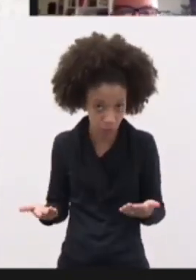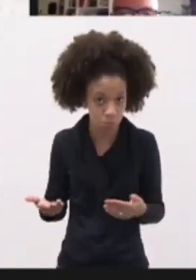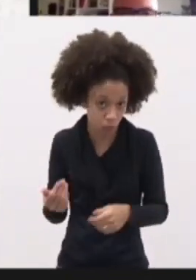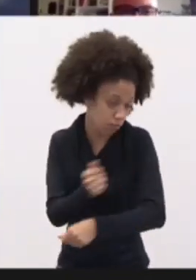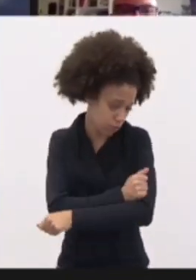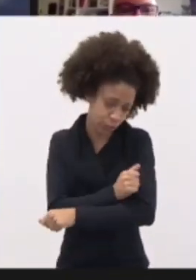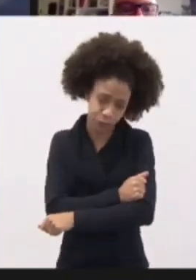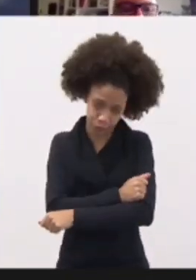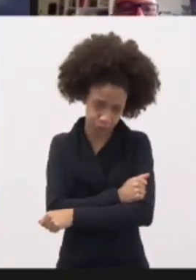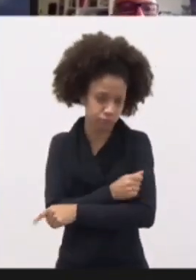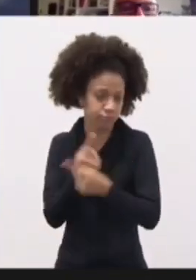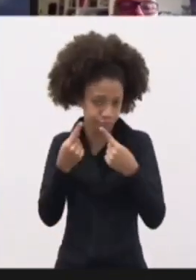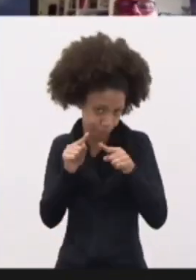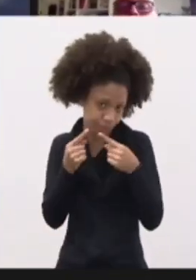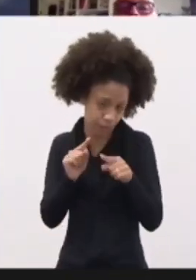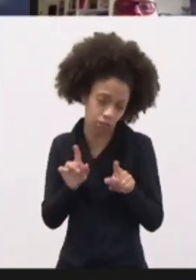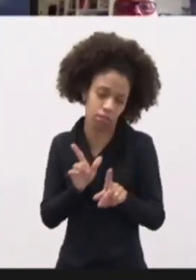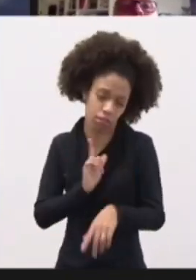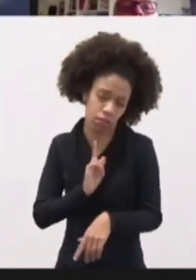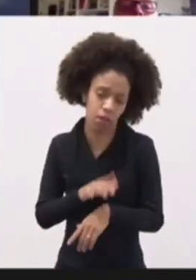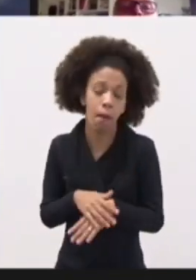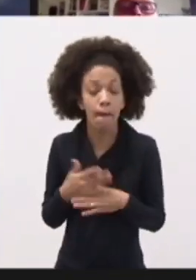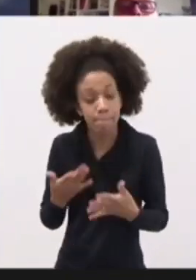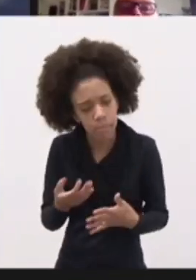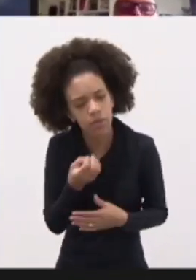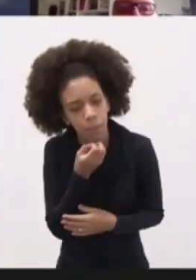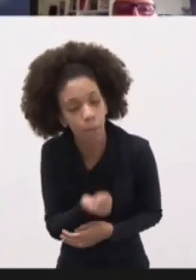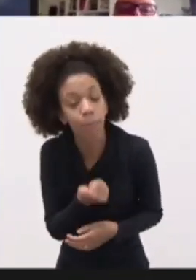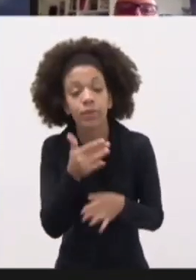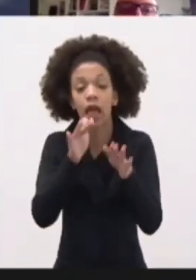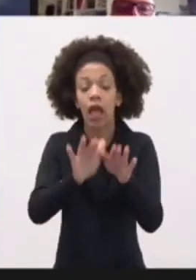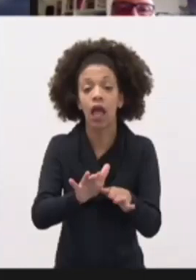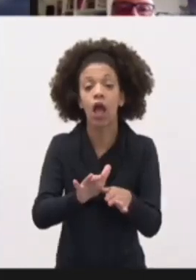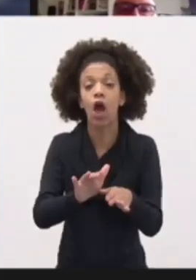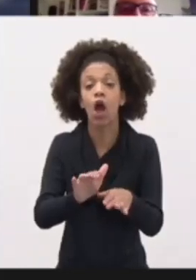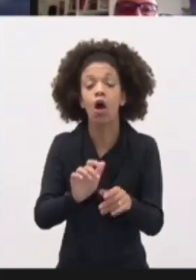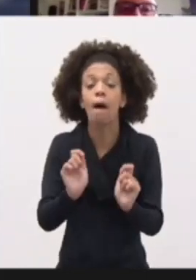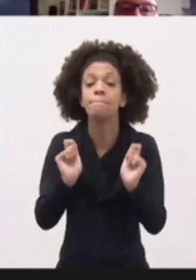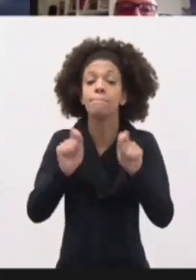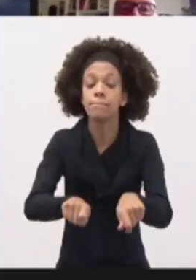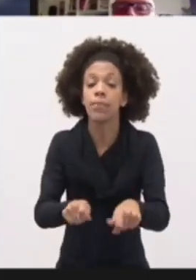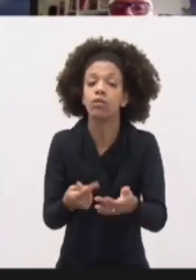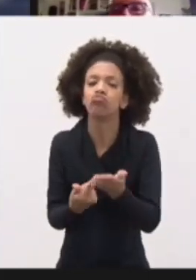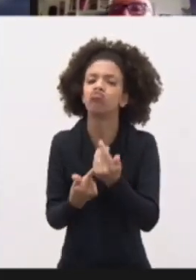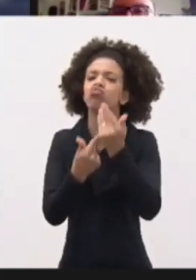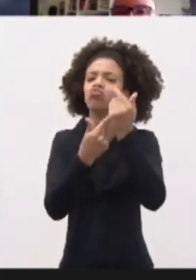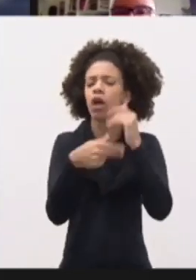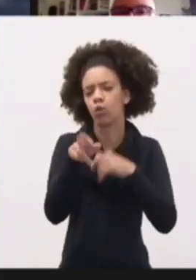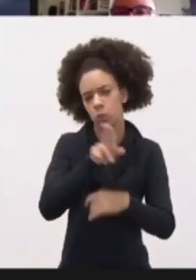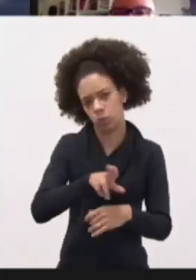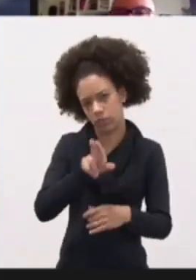tem, né? Mas bacana, como a competência digital foi utilizada na aula da professora Marina?